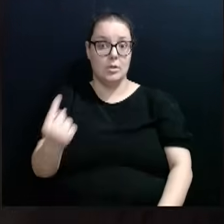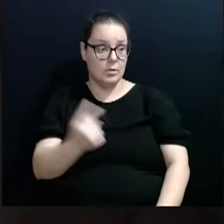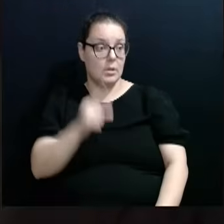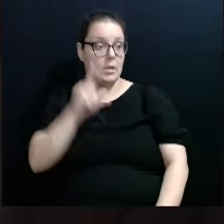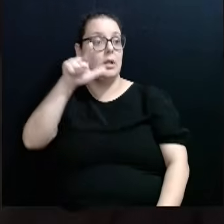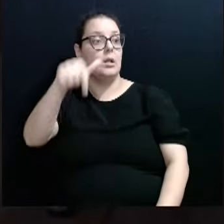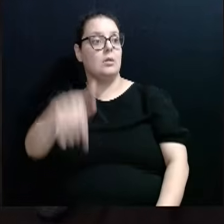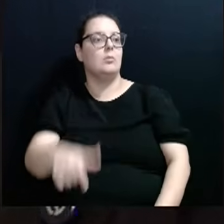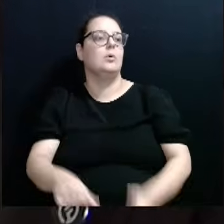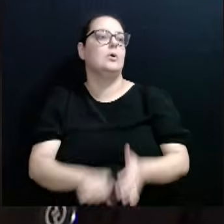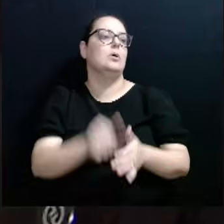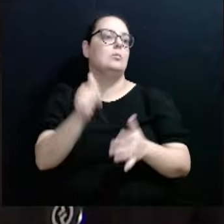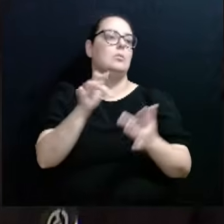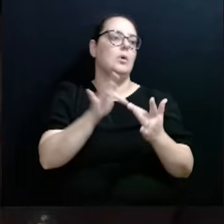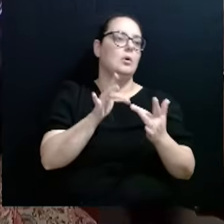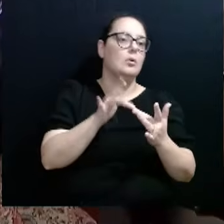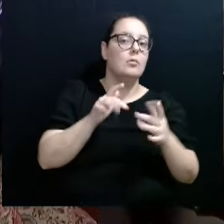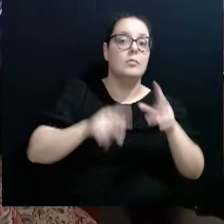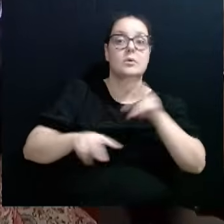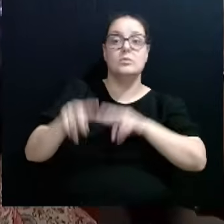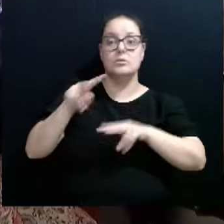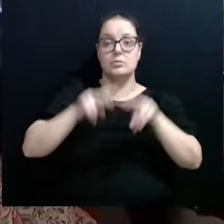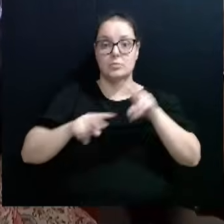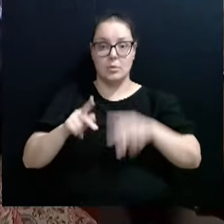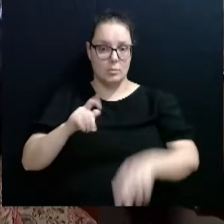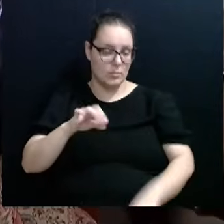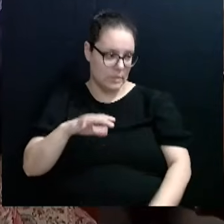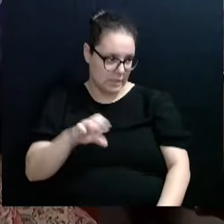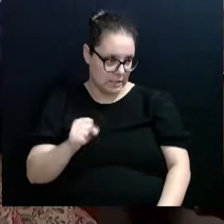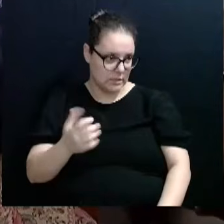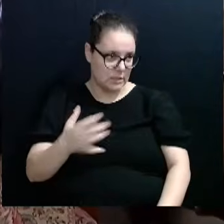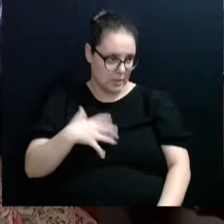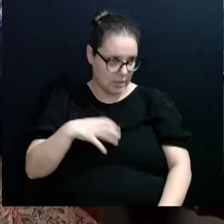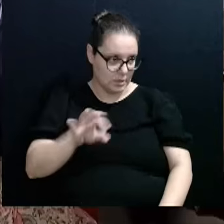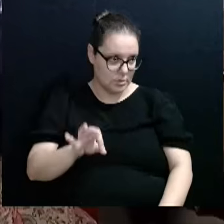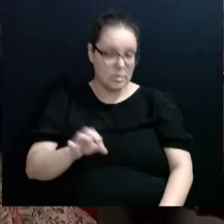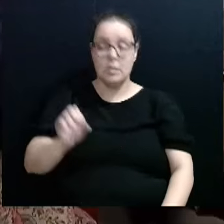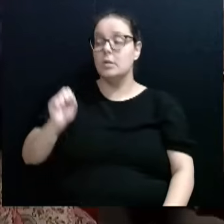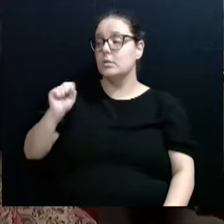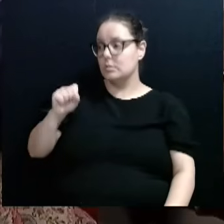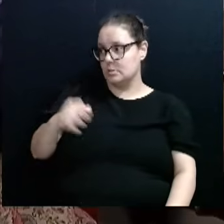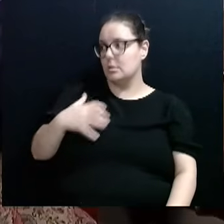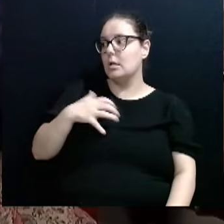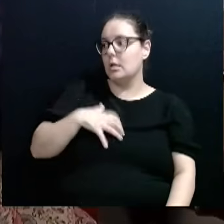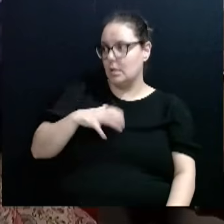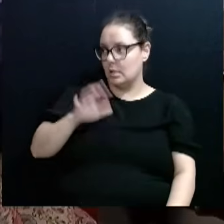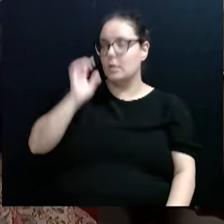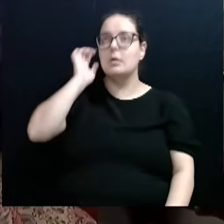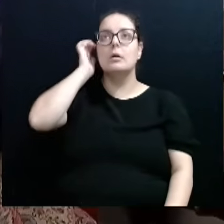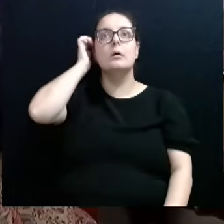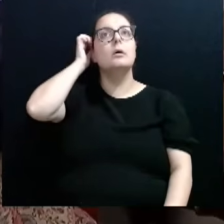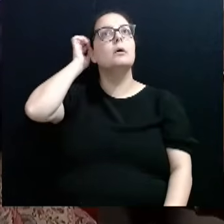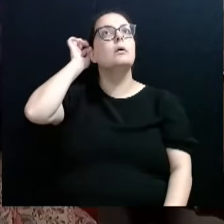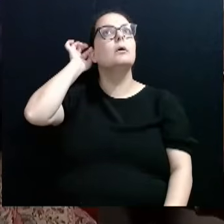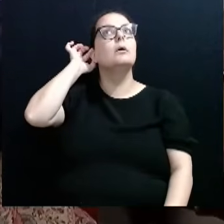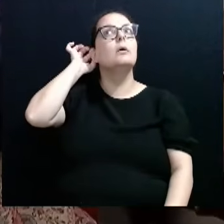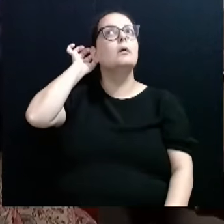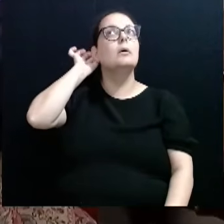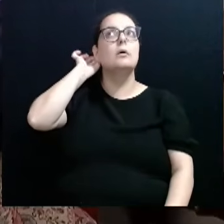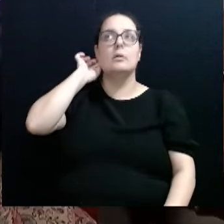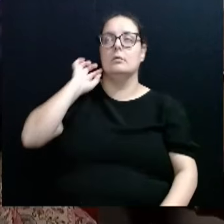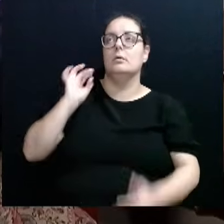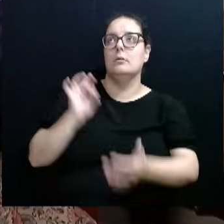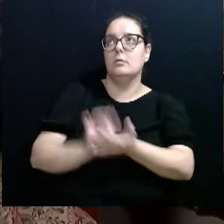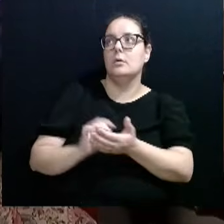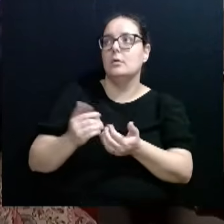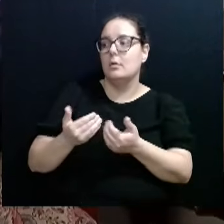contato visual com a peça. É isso mesmo? Sim, é isso mesmo. Na verdade, nós abrimos a loja em